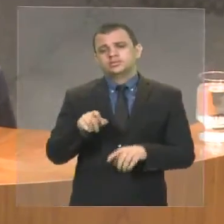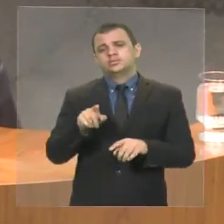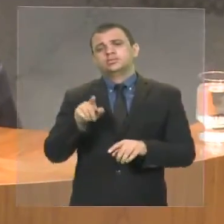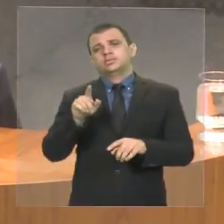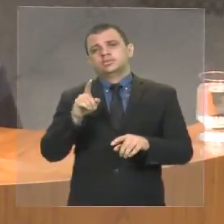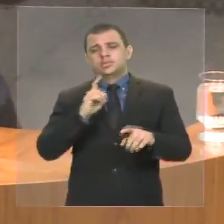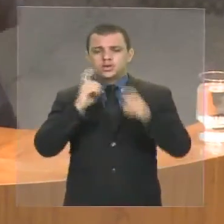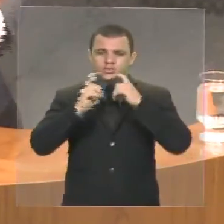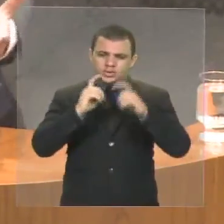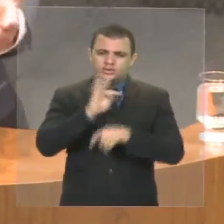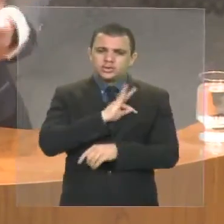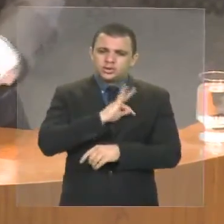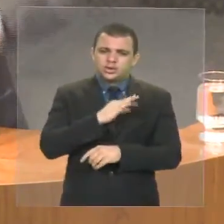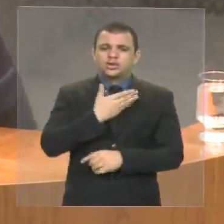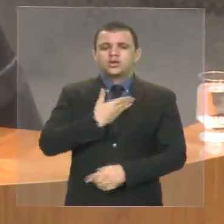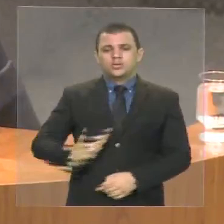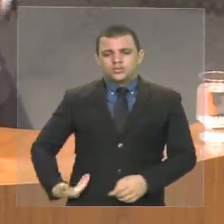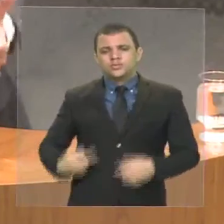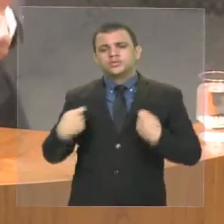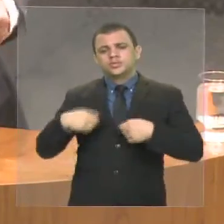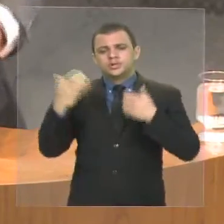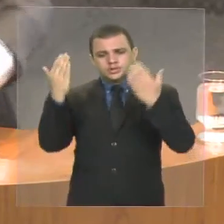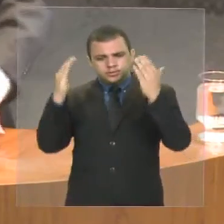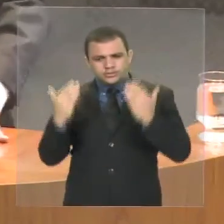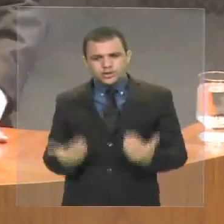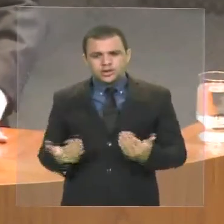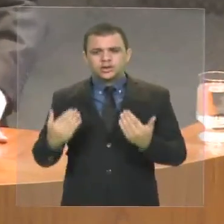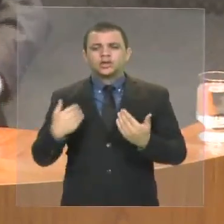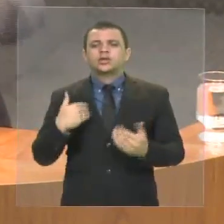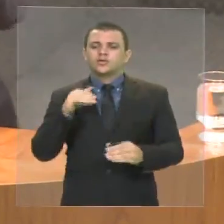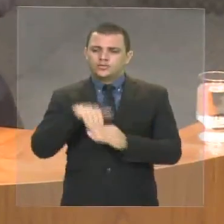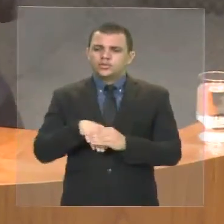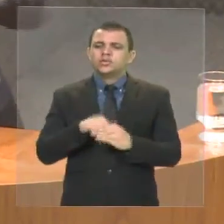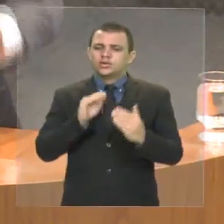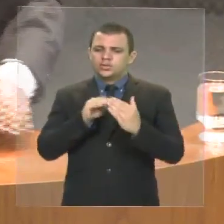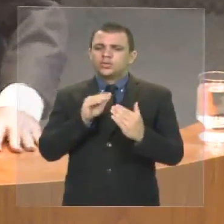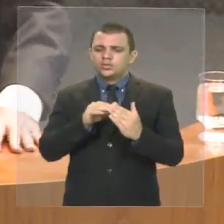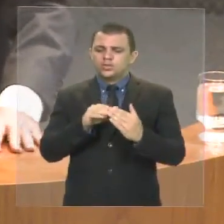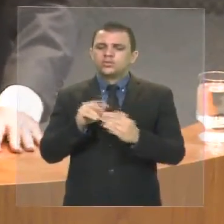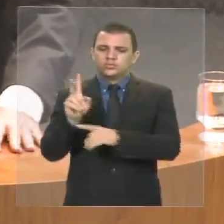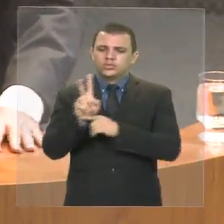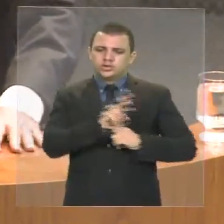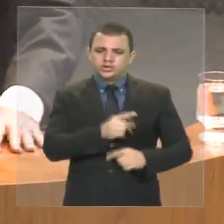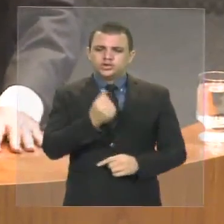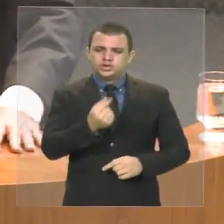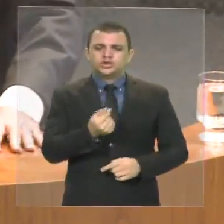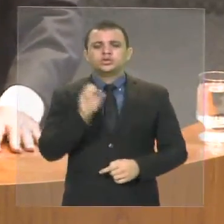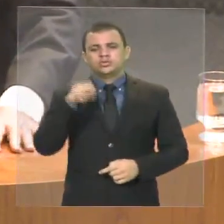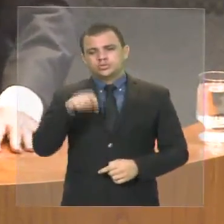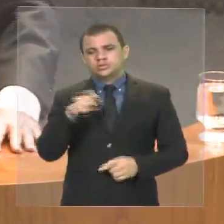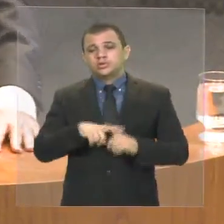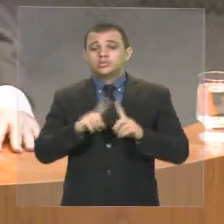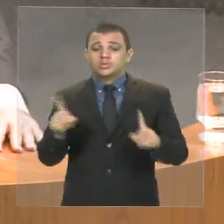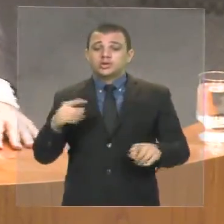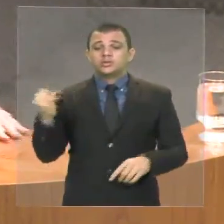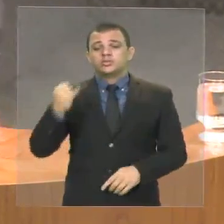que o governo avaliasse. Vou votar a favor do empréstimo, mas esse debate é o importante que essa casa faça. Muito obrigado.